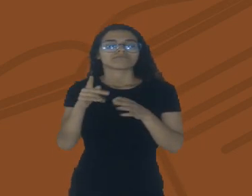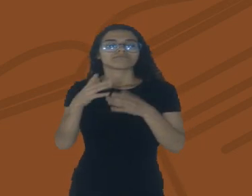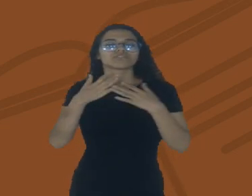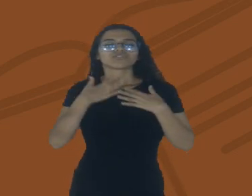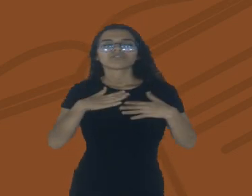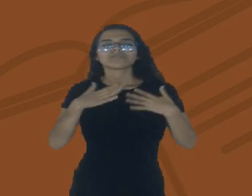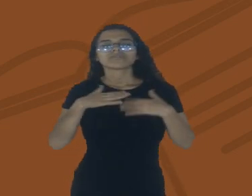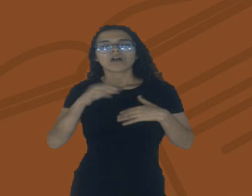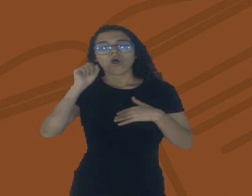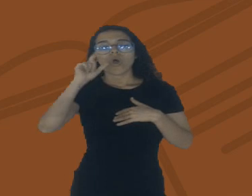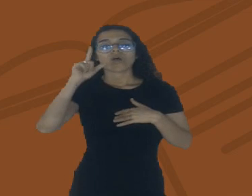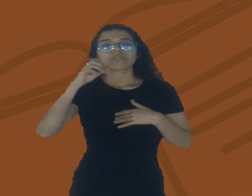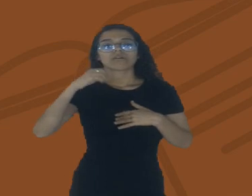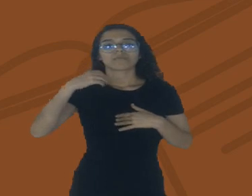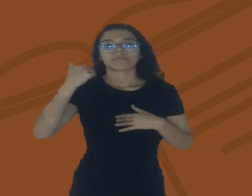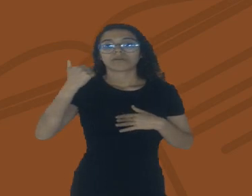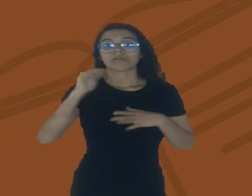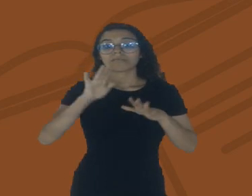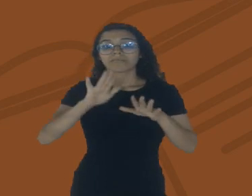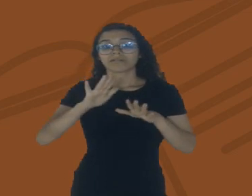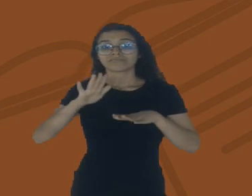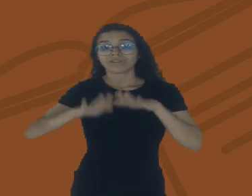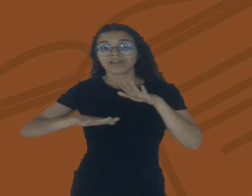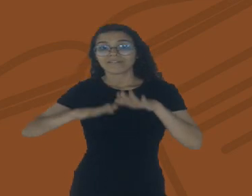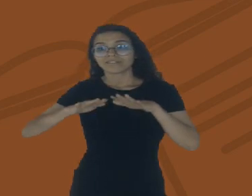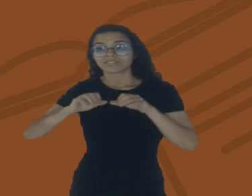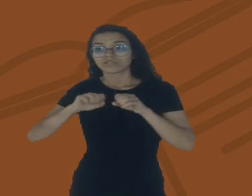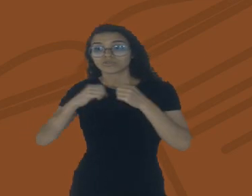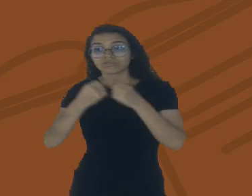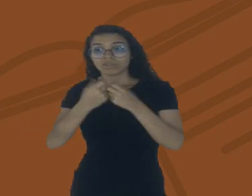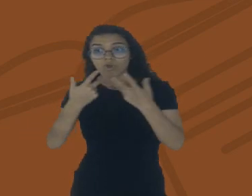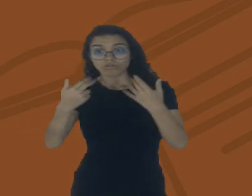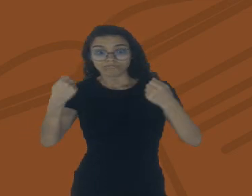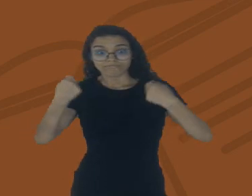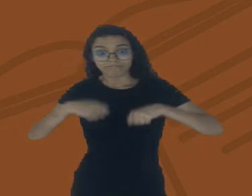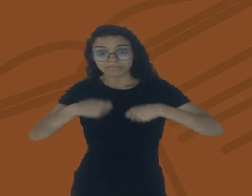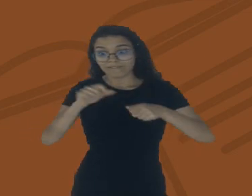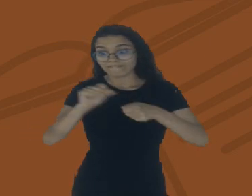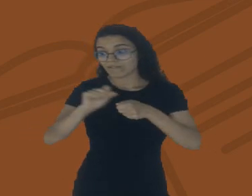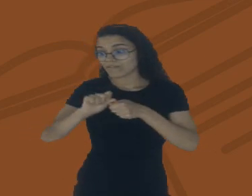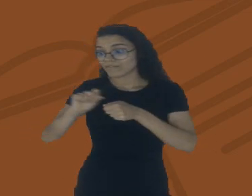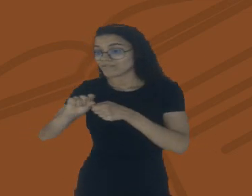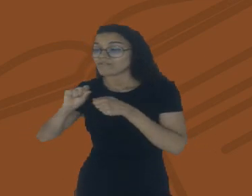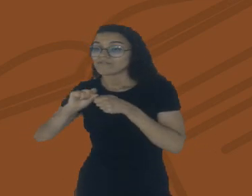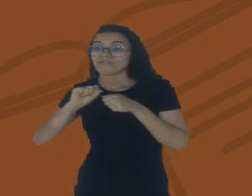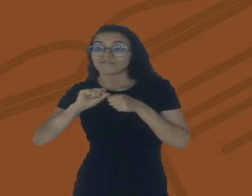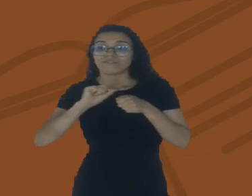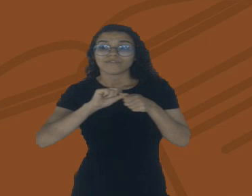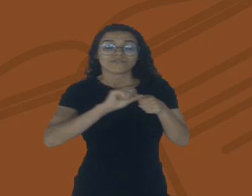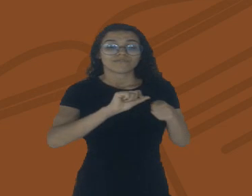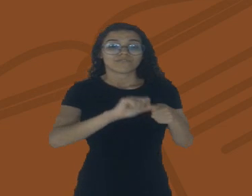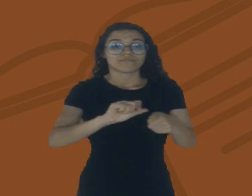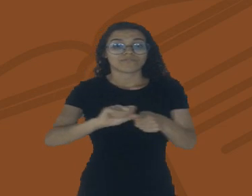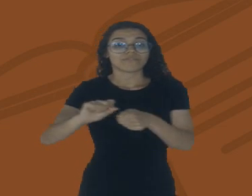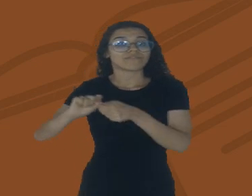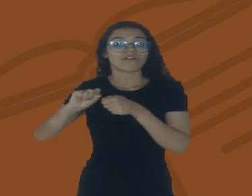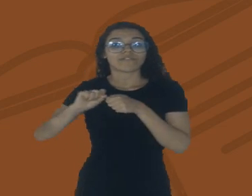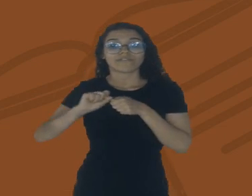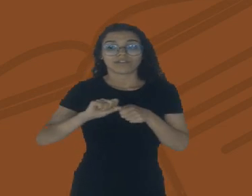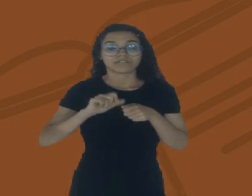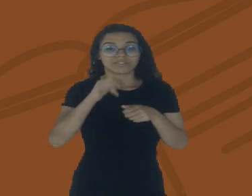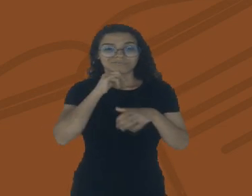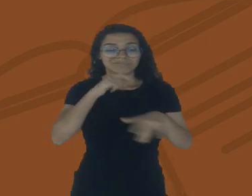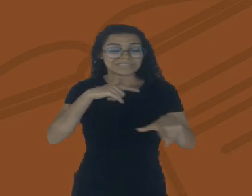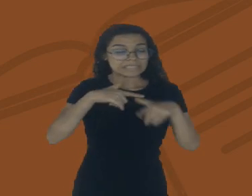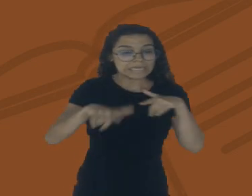se sentir recuperado. Mas as demandas da sociedade são tão grandes, as demandas da demanda de